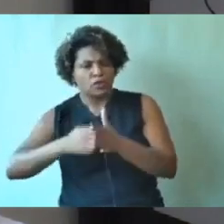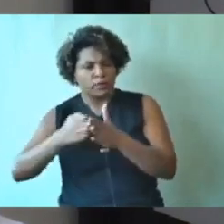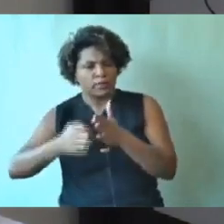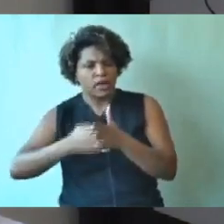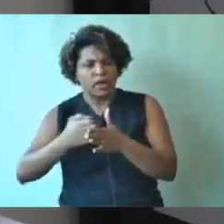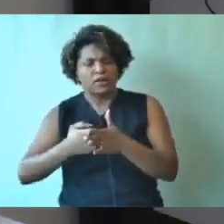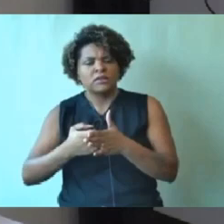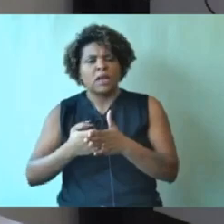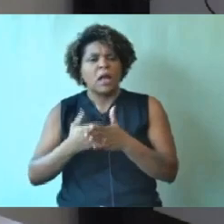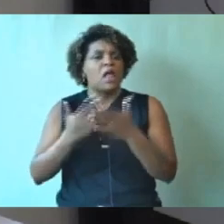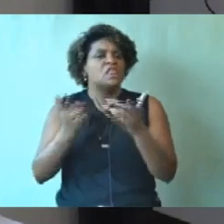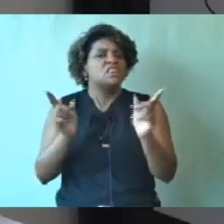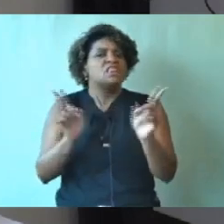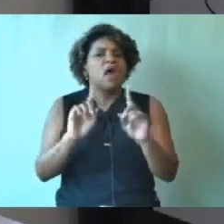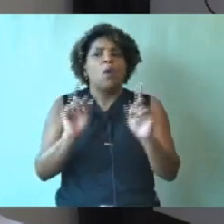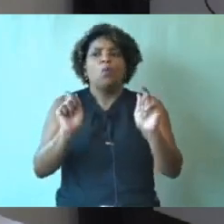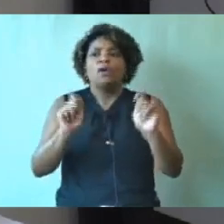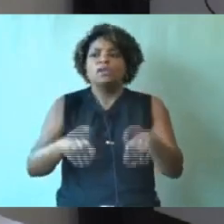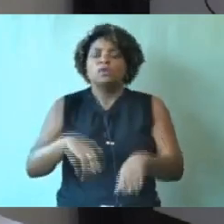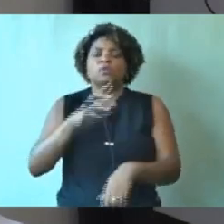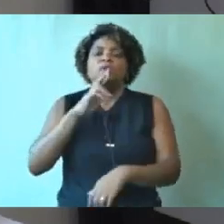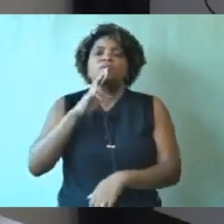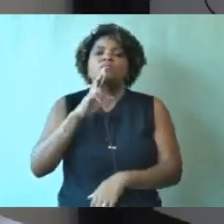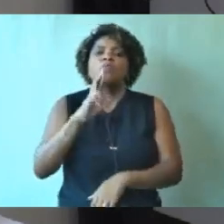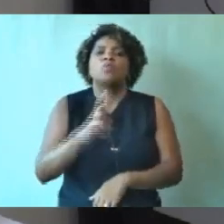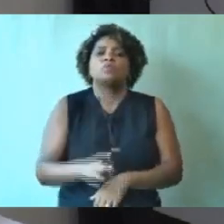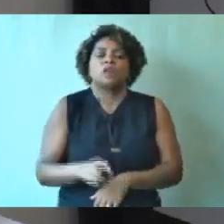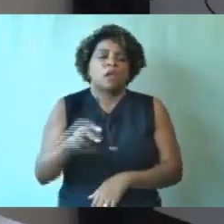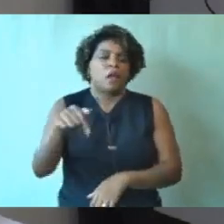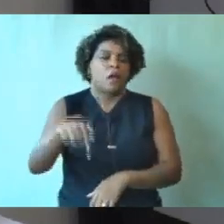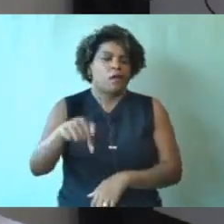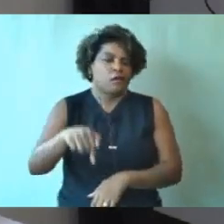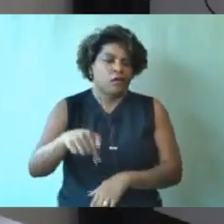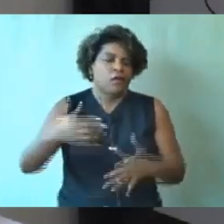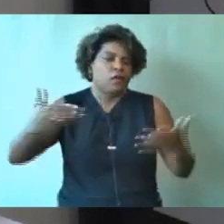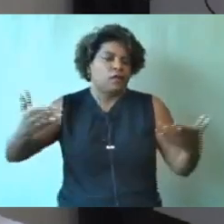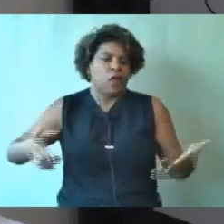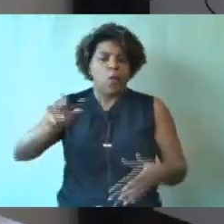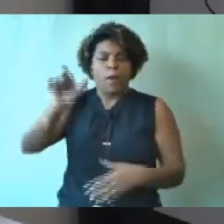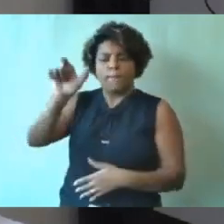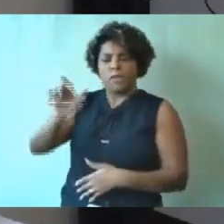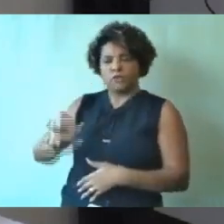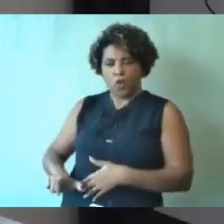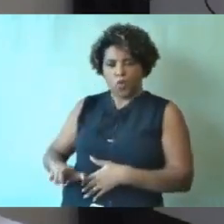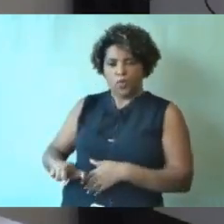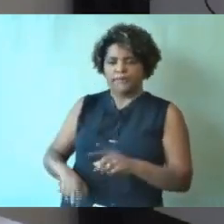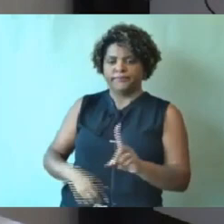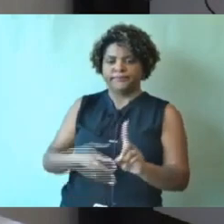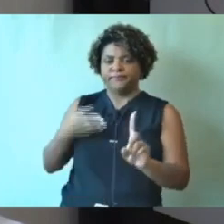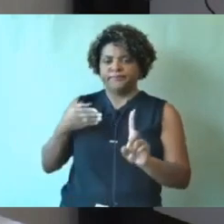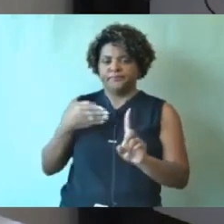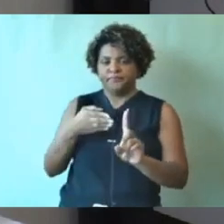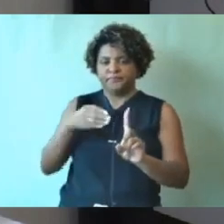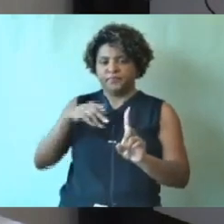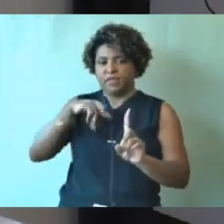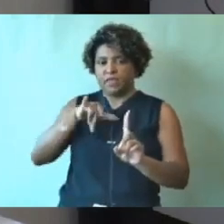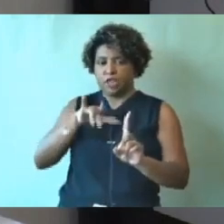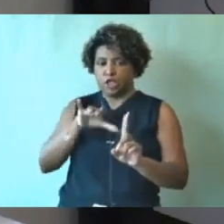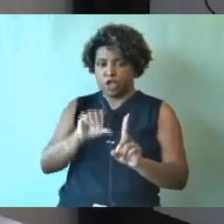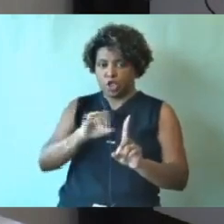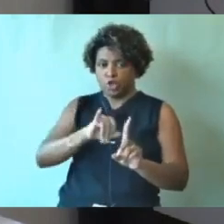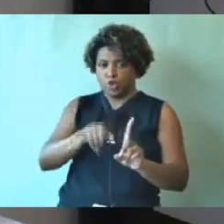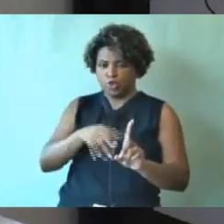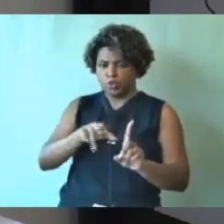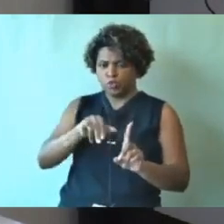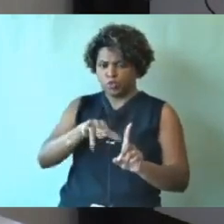soube responder para a gente. Ou seja, a figura do senhor Nilo Júnior, ela orbitava no processo, mas ele,